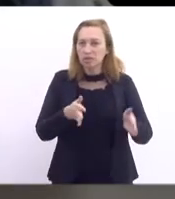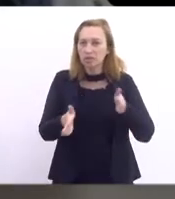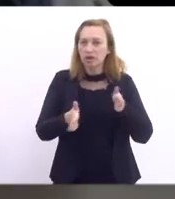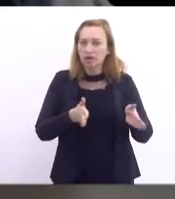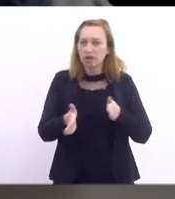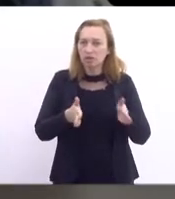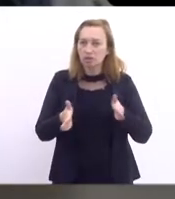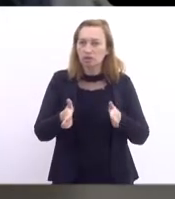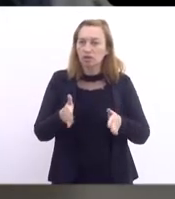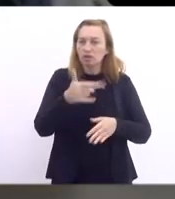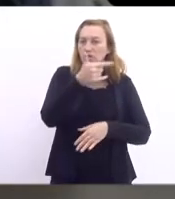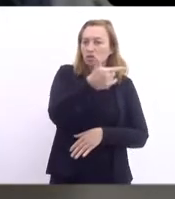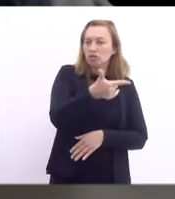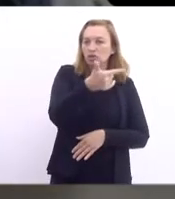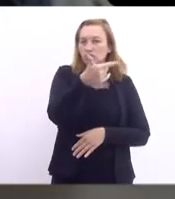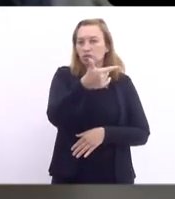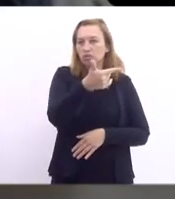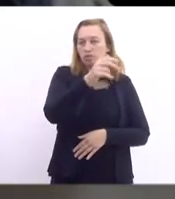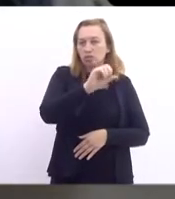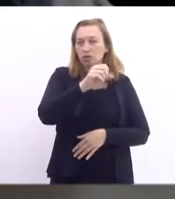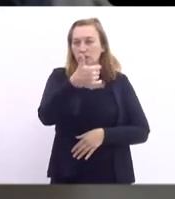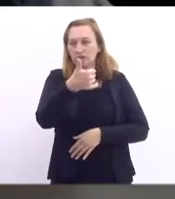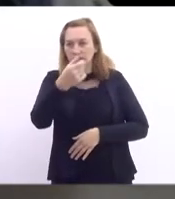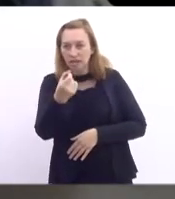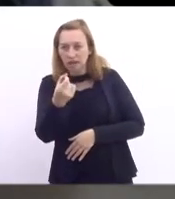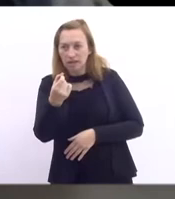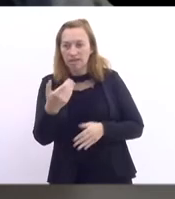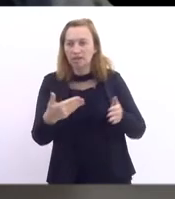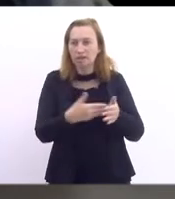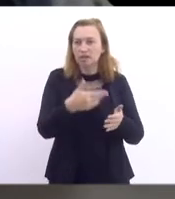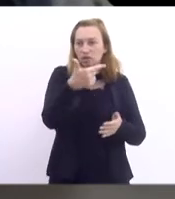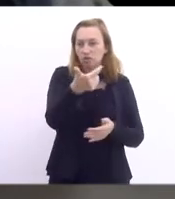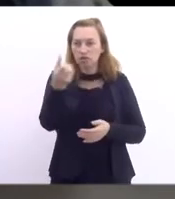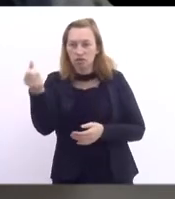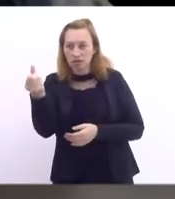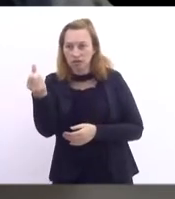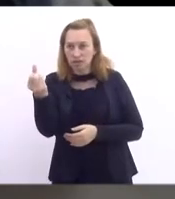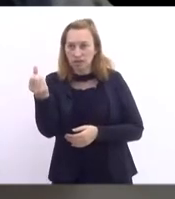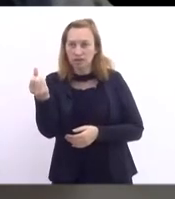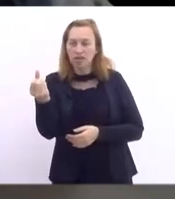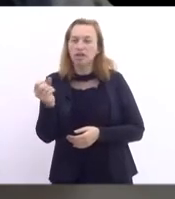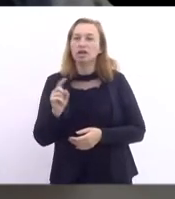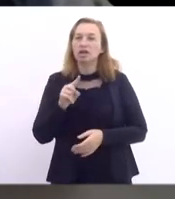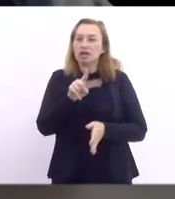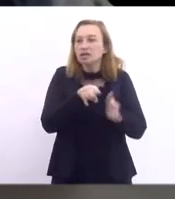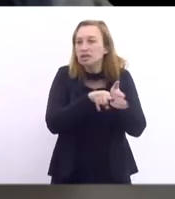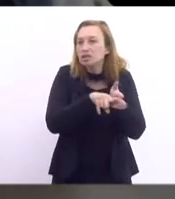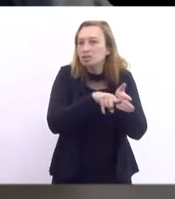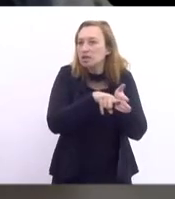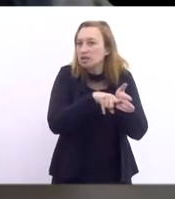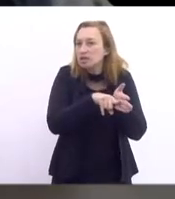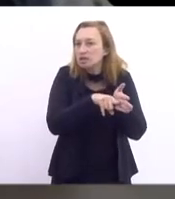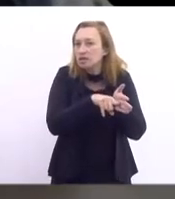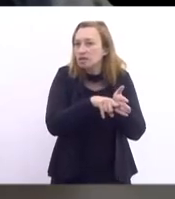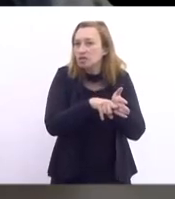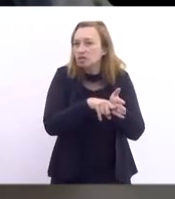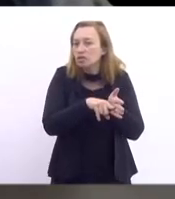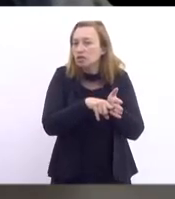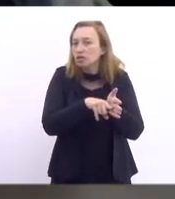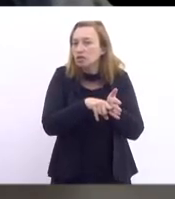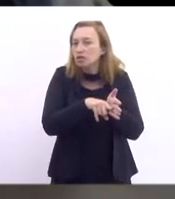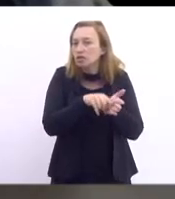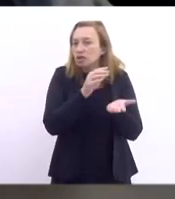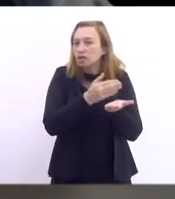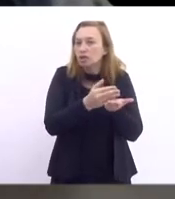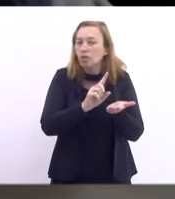foi de 2010 a 2016 essa expressão ela ela deu origem a uma